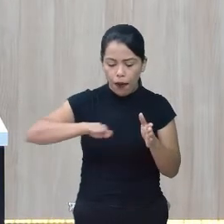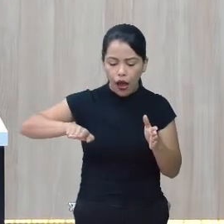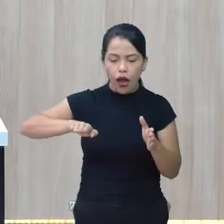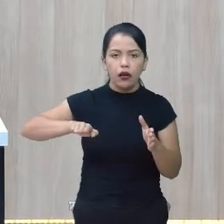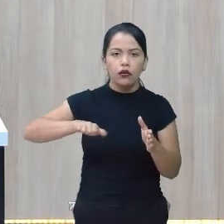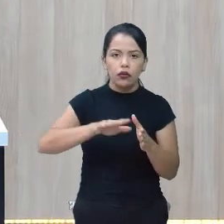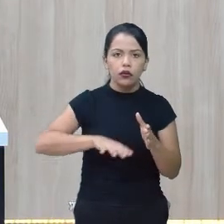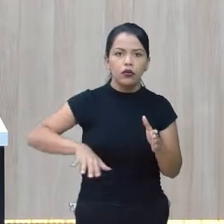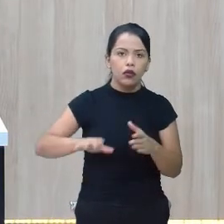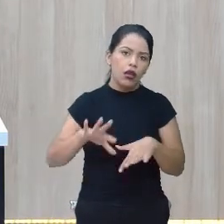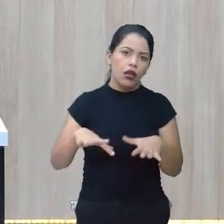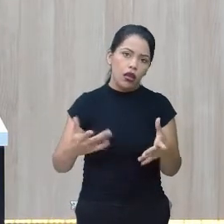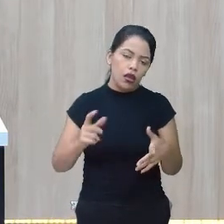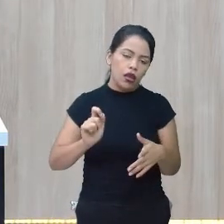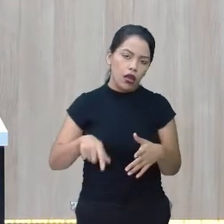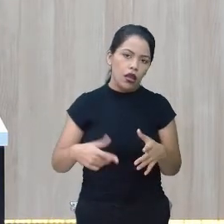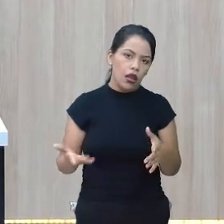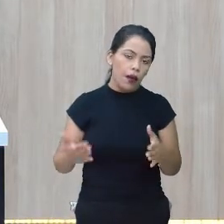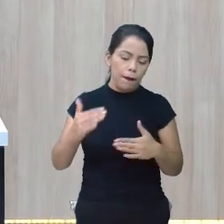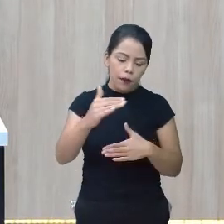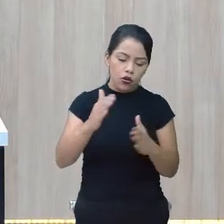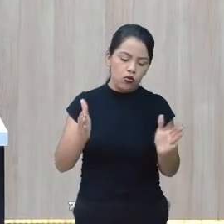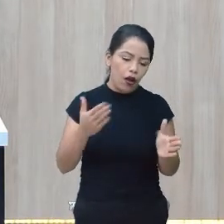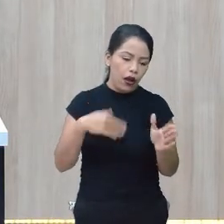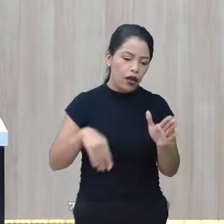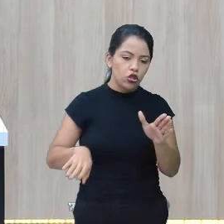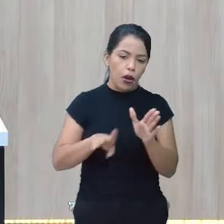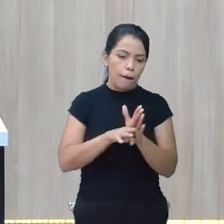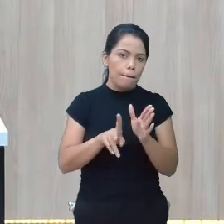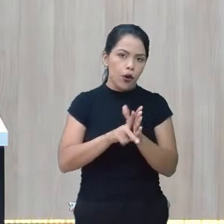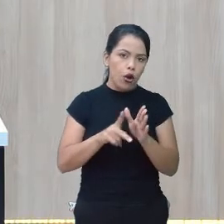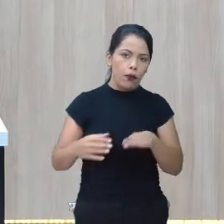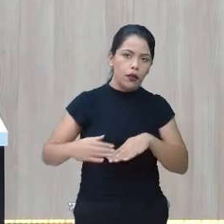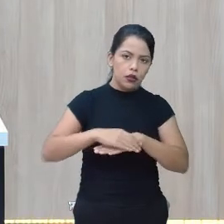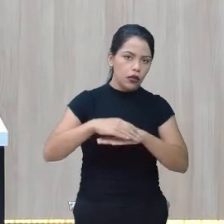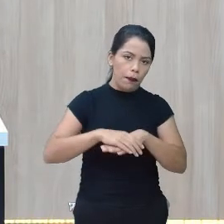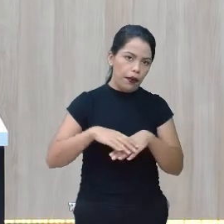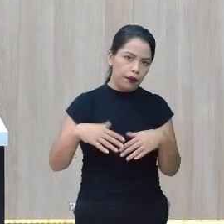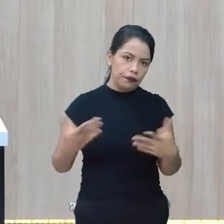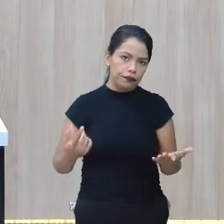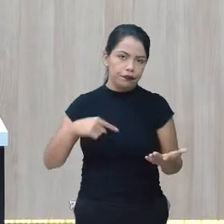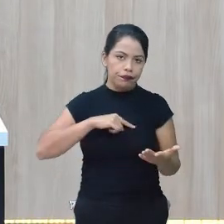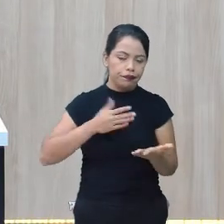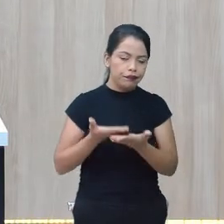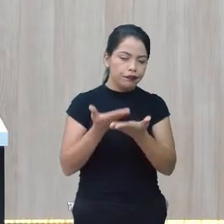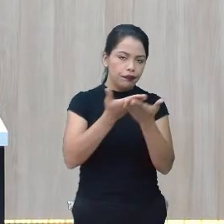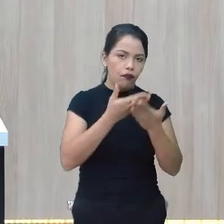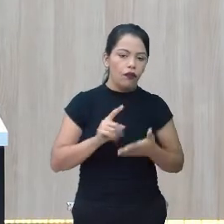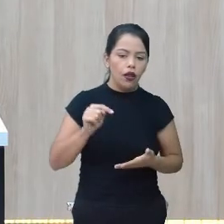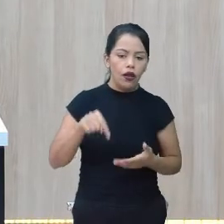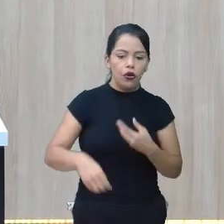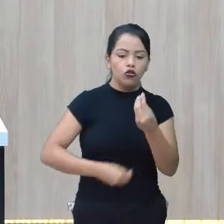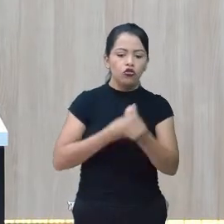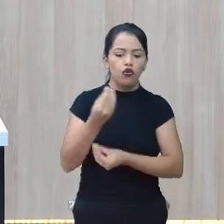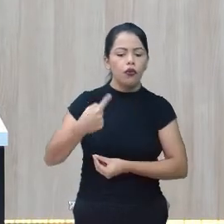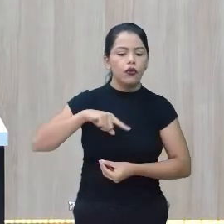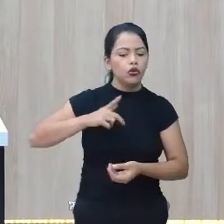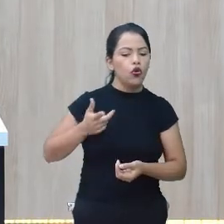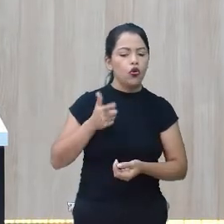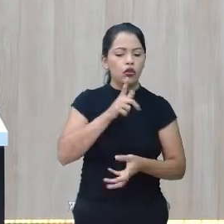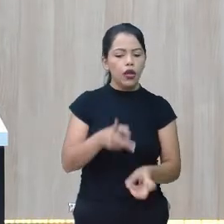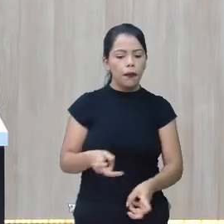casquinha apenas, né? Que seria uma caixa de sapato vazia, por exemplo, né? Então a gente vai estudar hoje essa percepção de como que eu faço